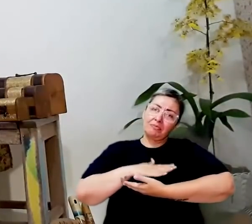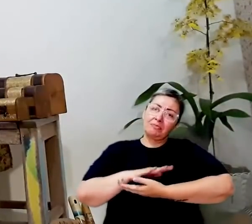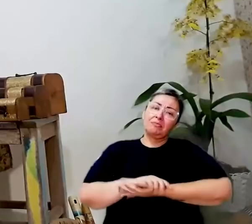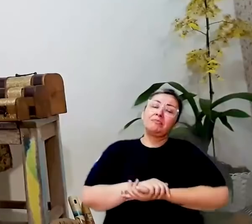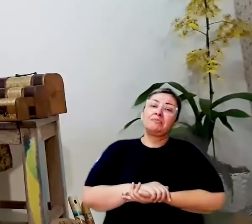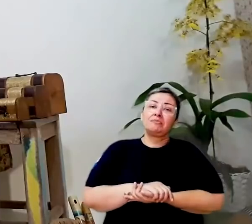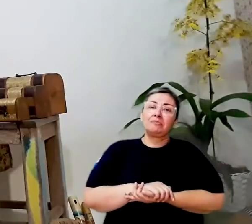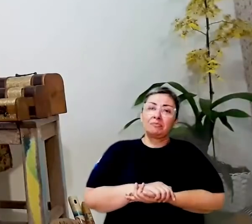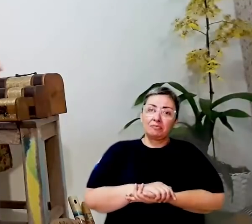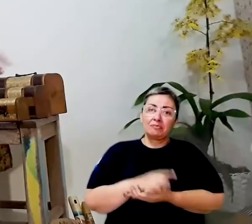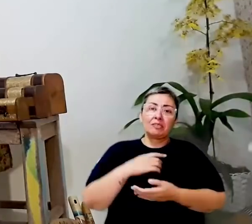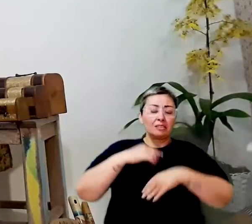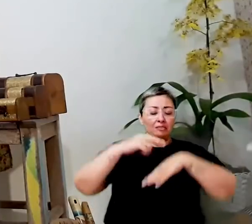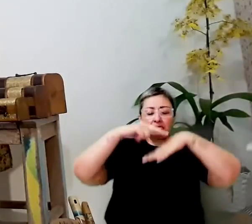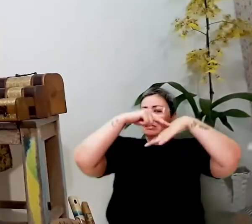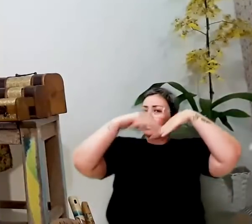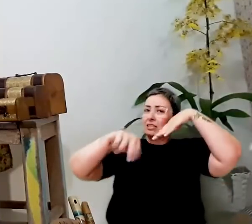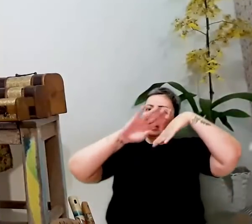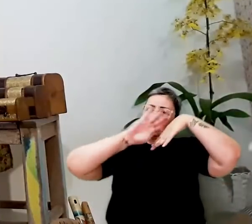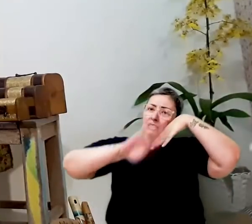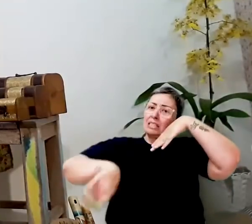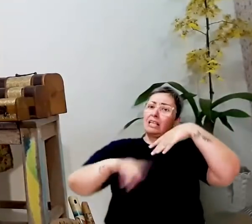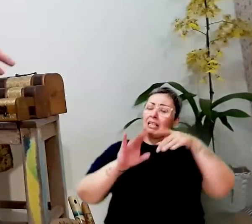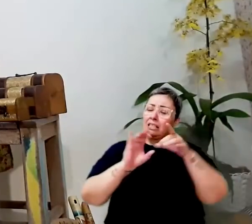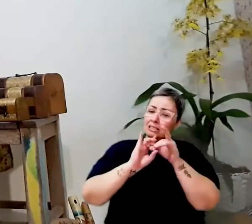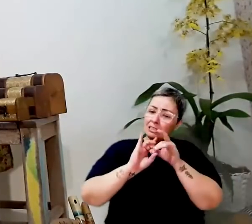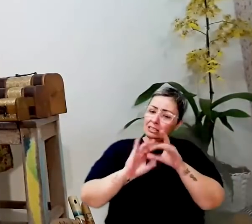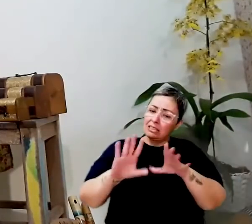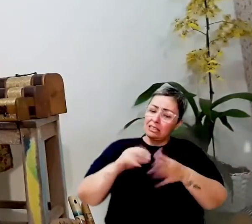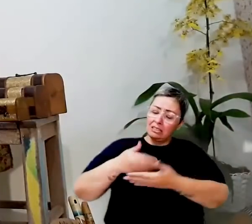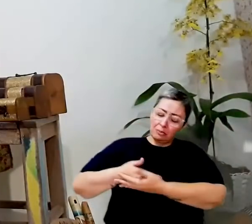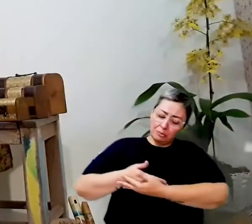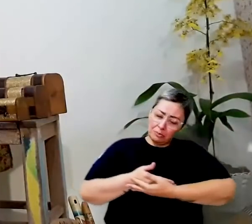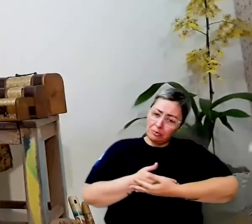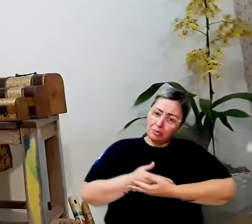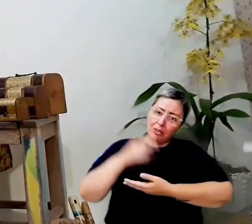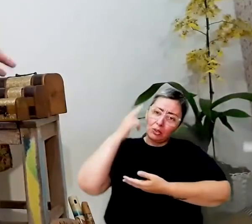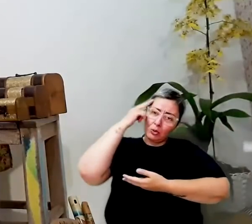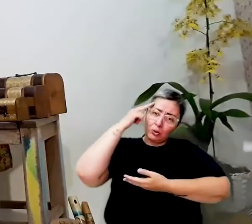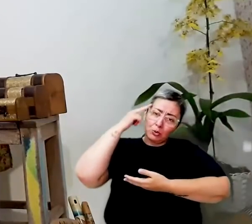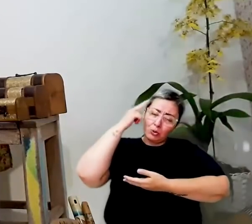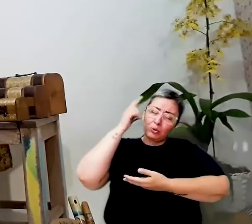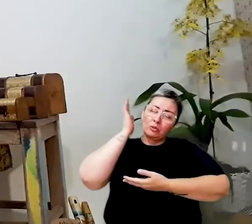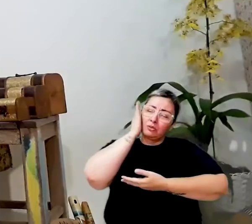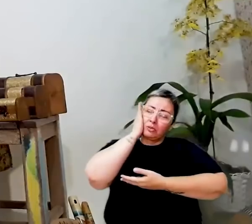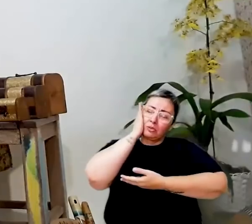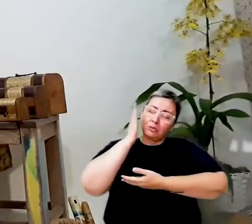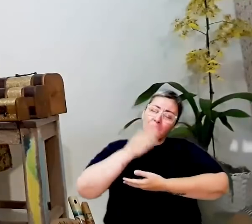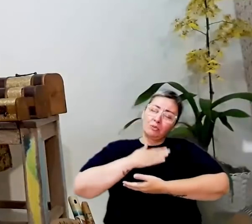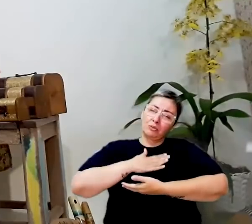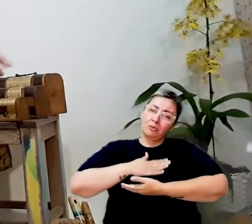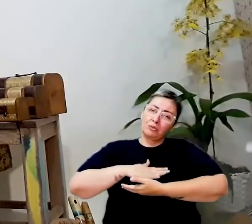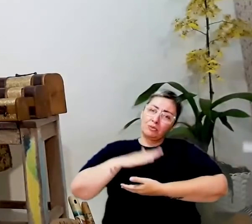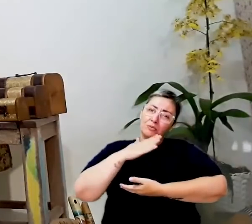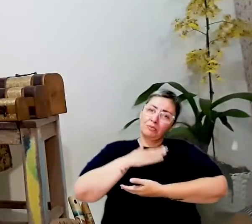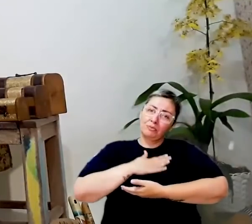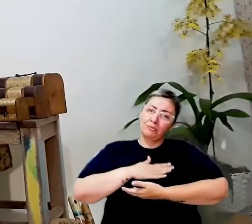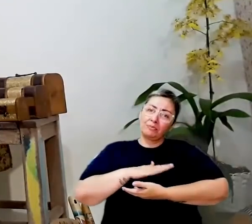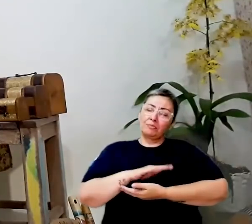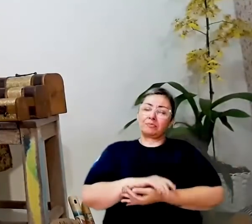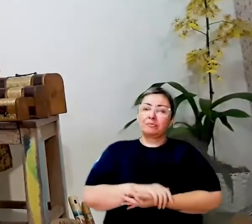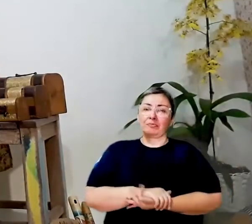sossegada. Deixa essa criança dormir sono